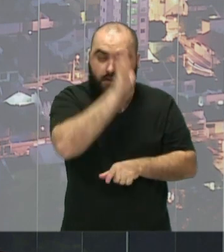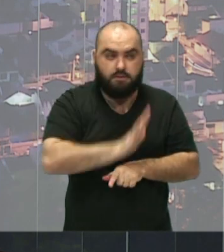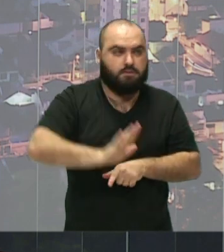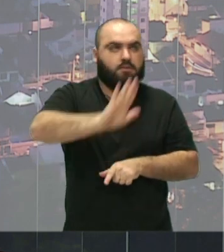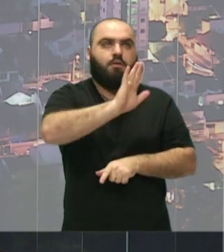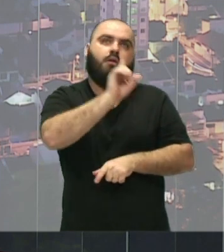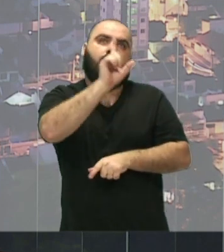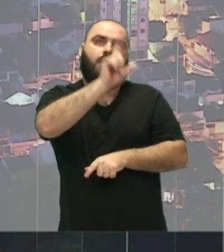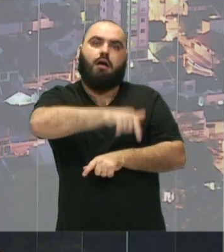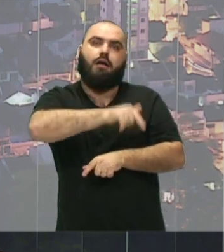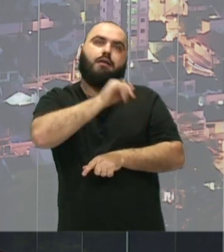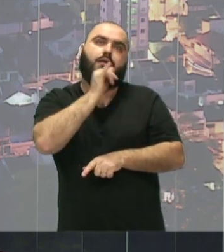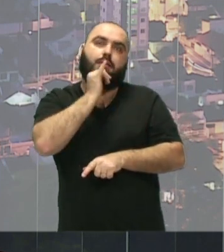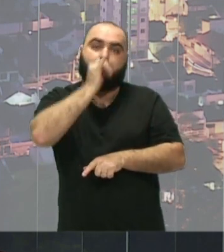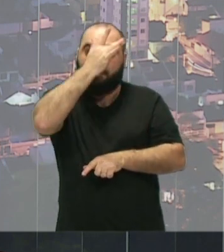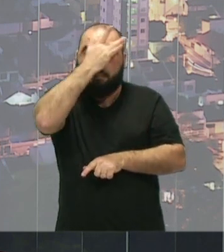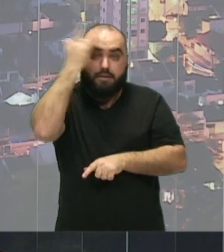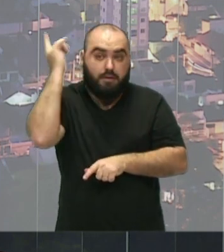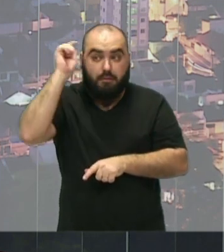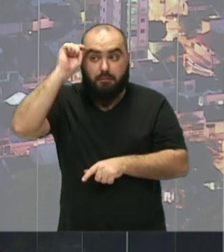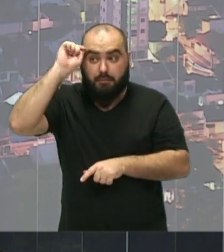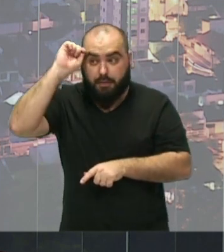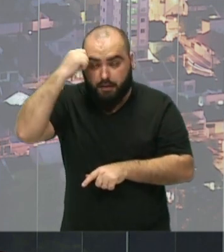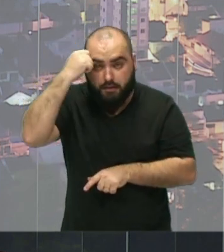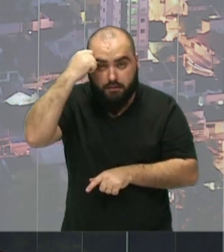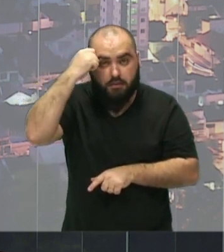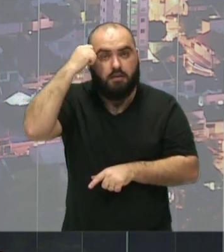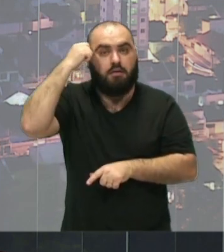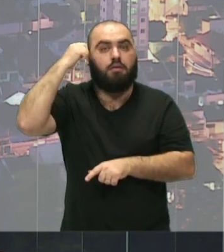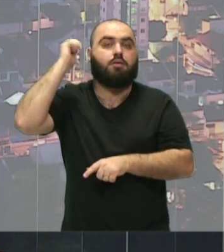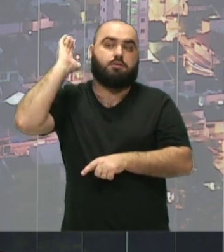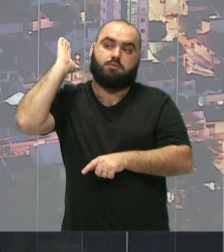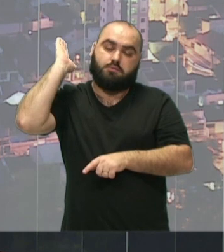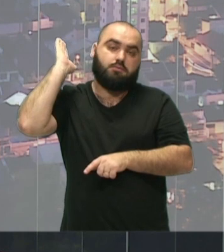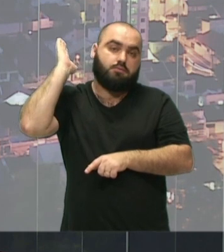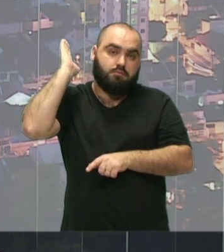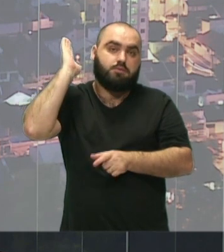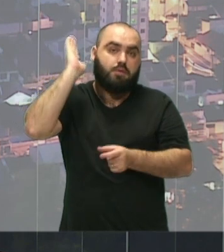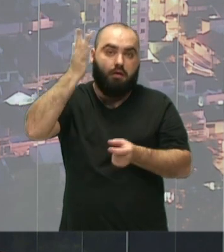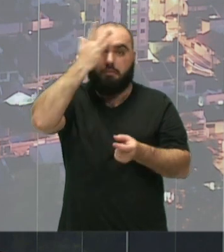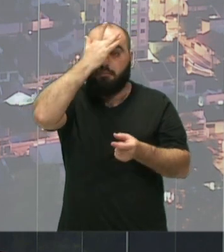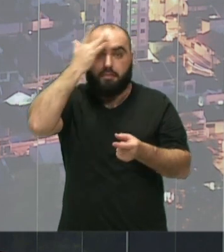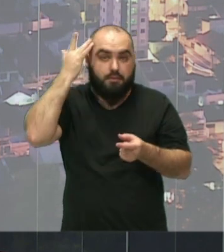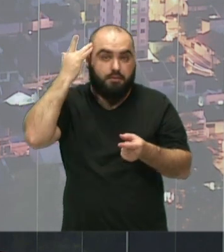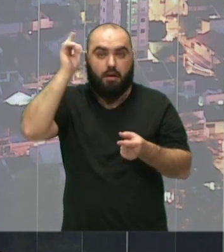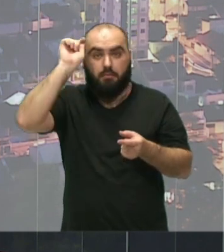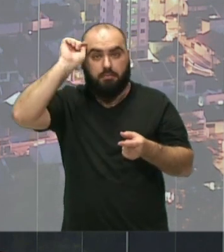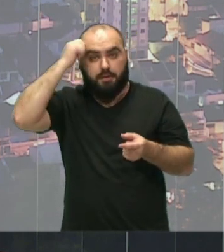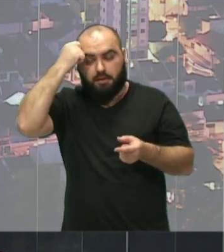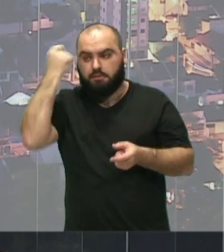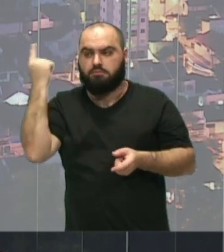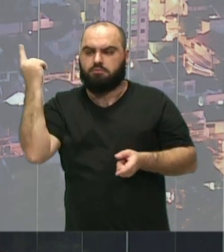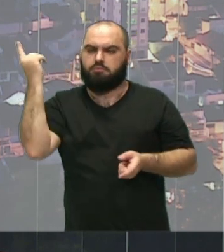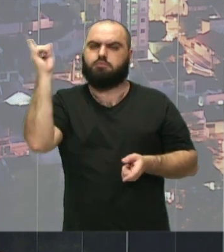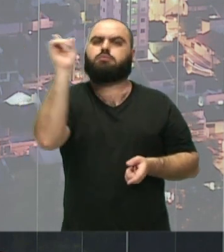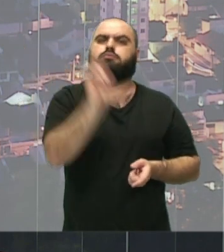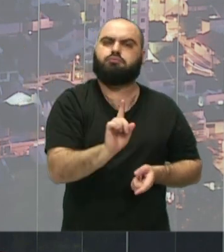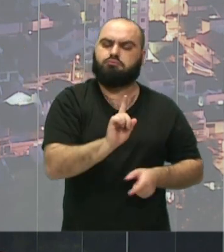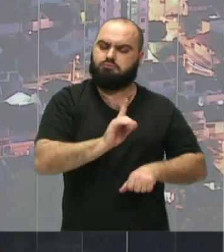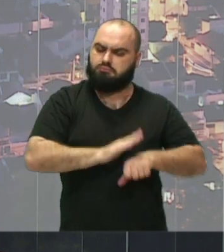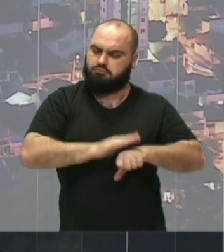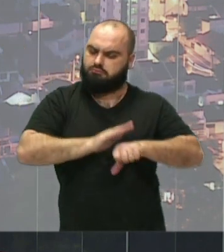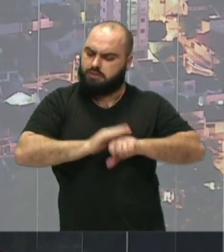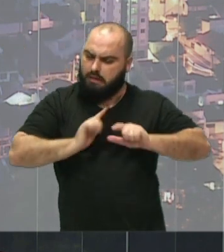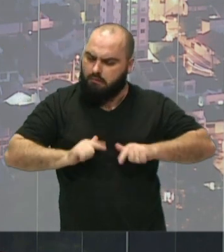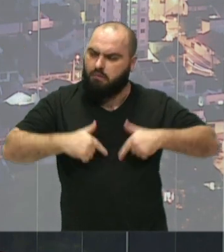são pessoas pretas, que foram pessoas pretas, que foram pessoas que se colocaram na sociedade de uma